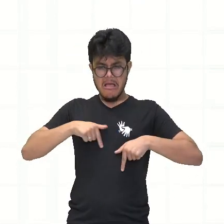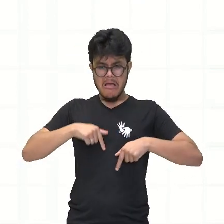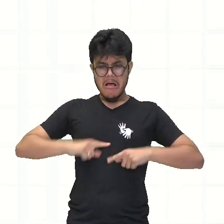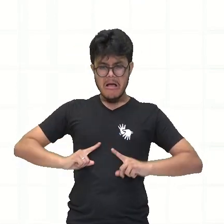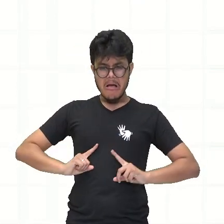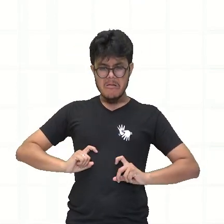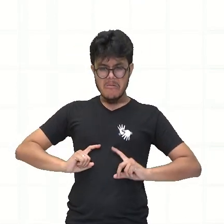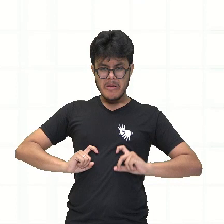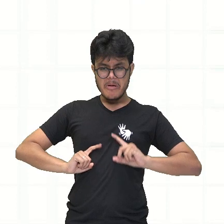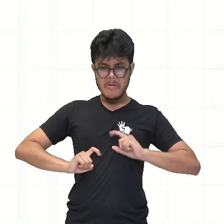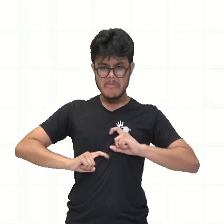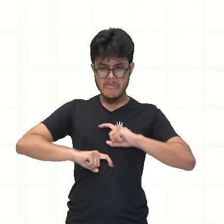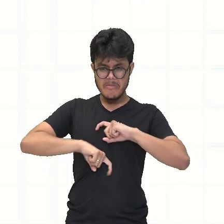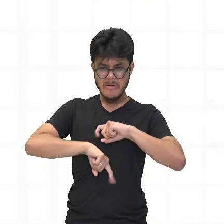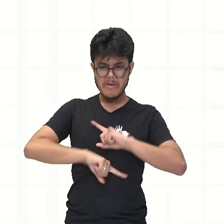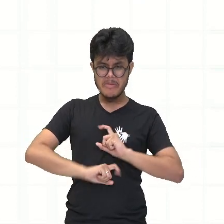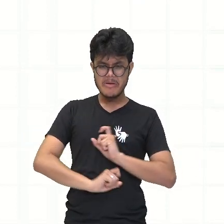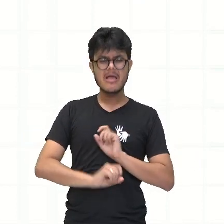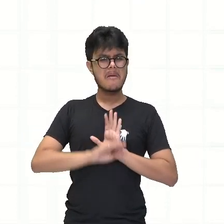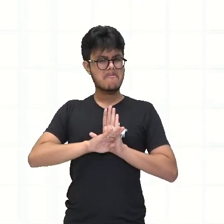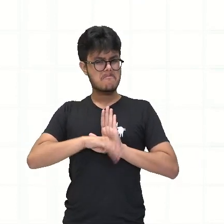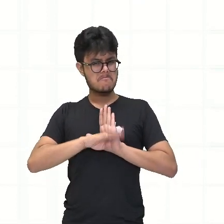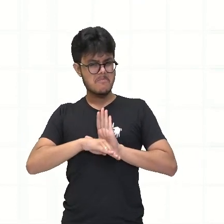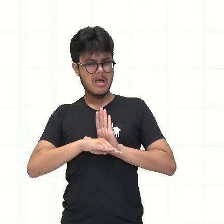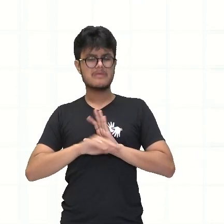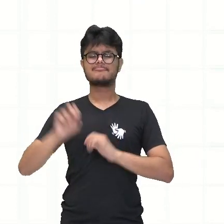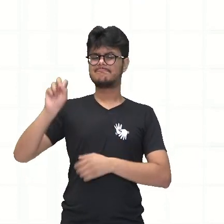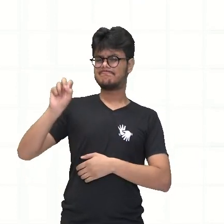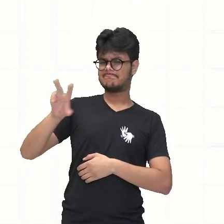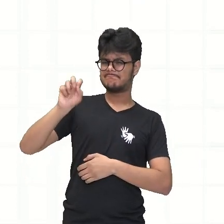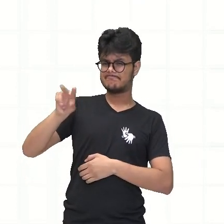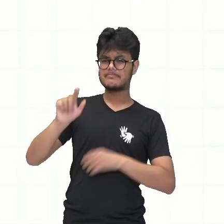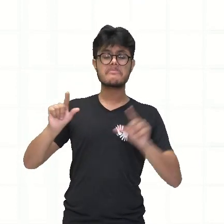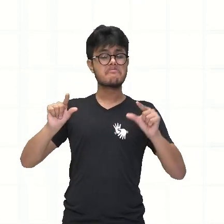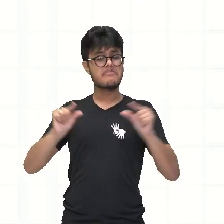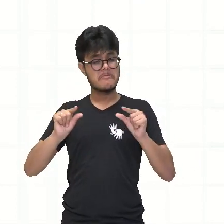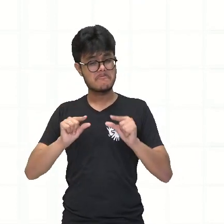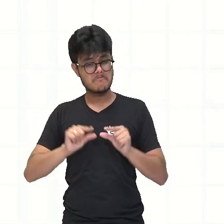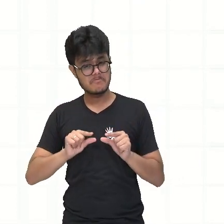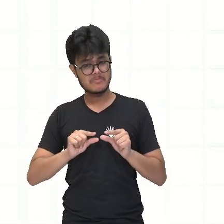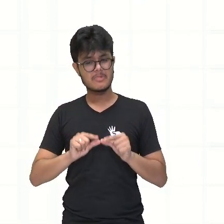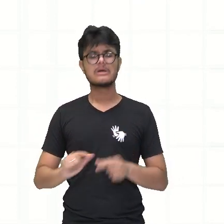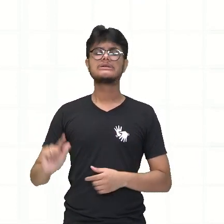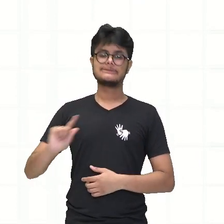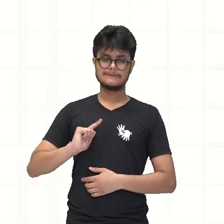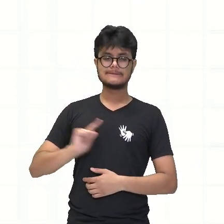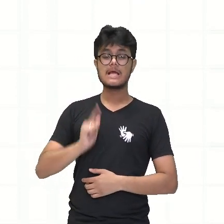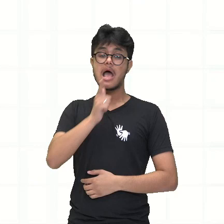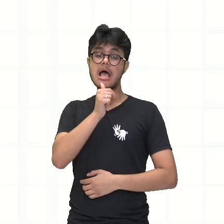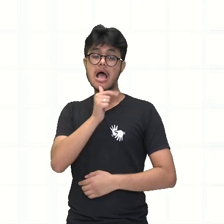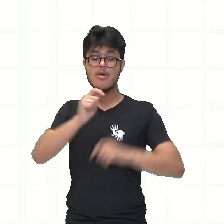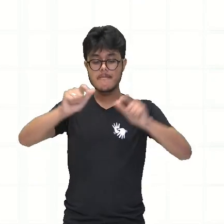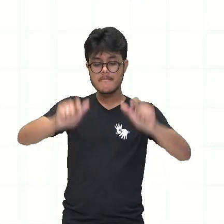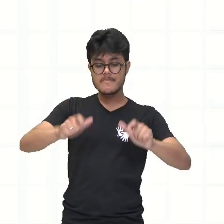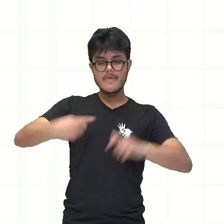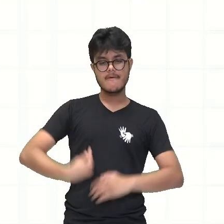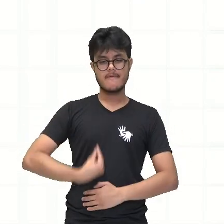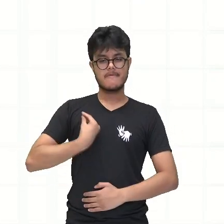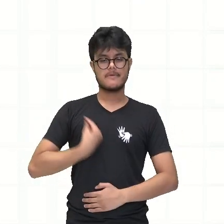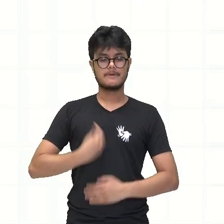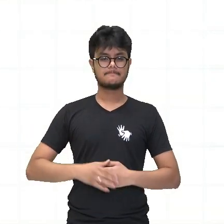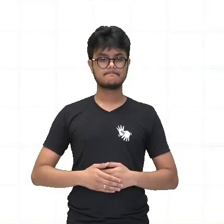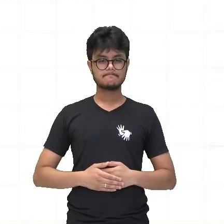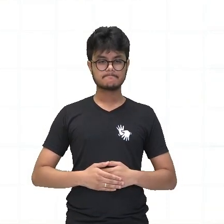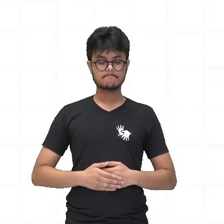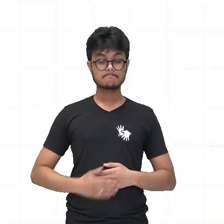de patogênicos, bactérias, vírus e protozoários presentes na água. Uma primeira doença que